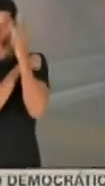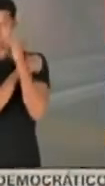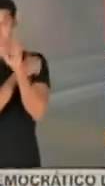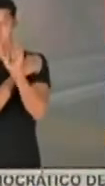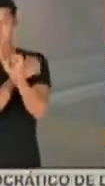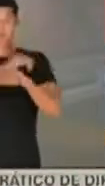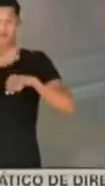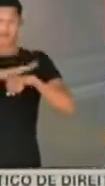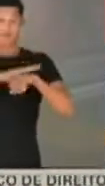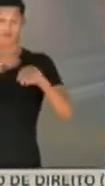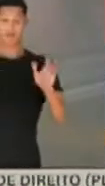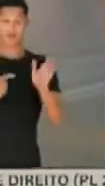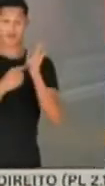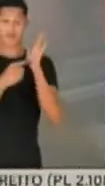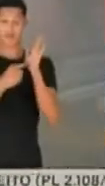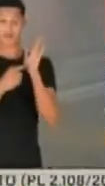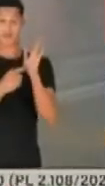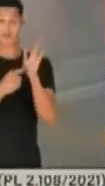uma denúncia,